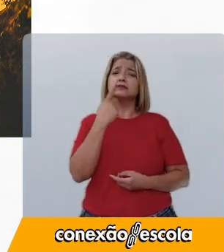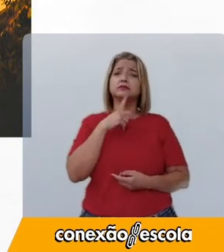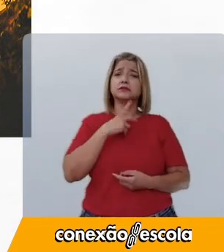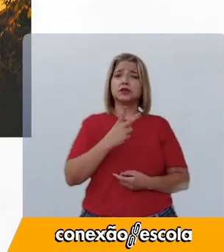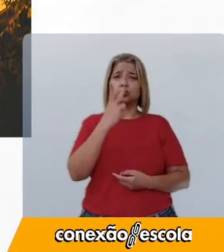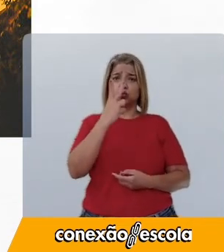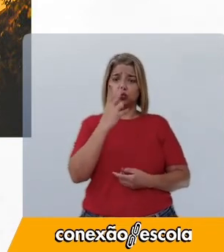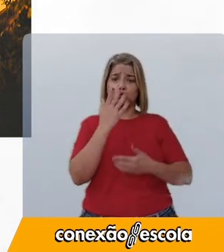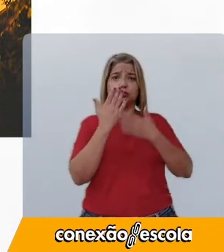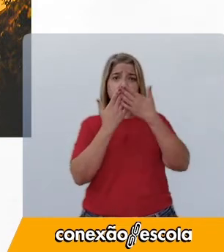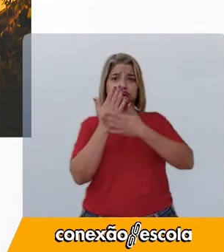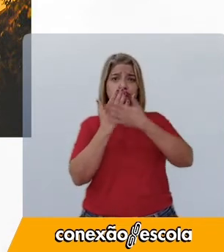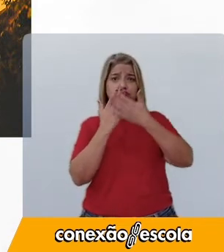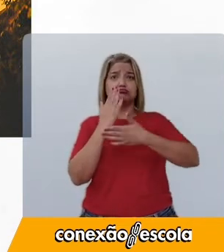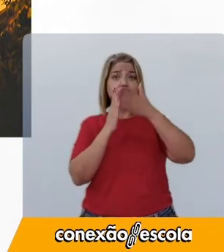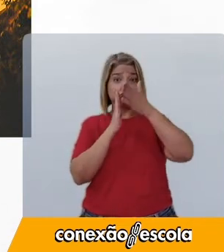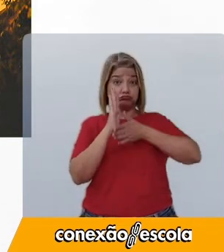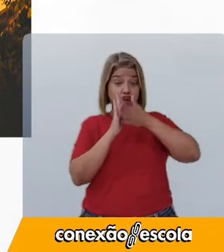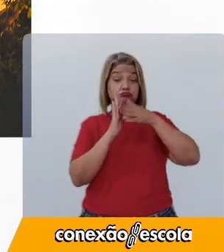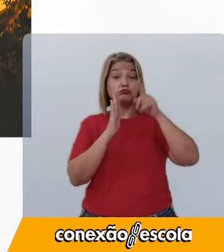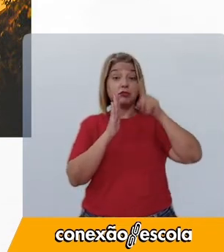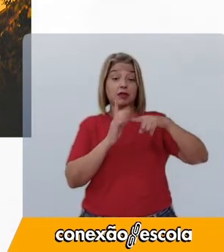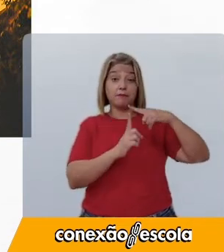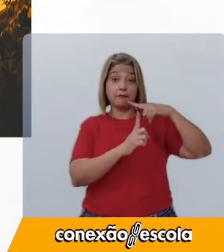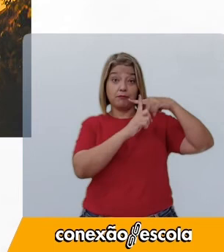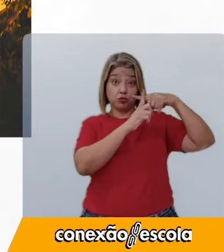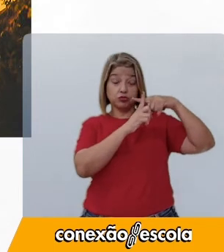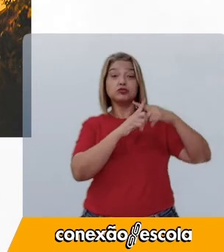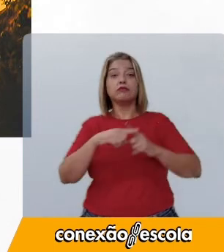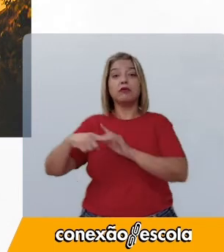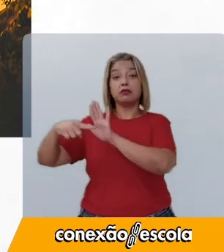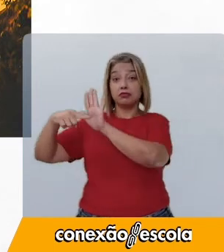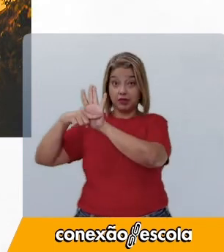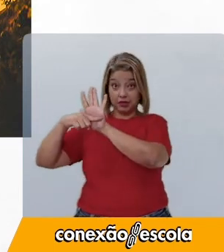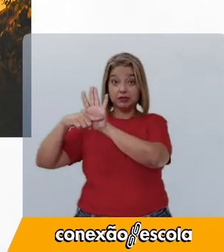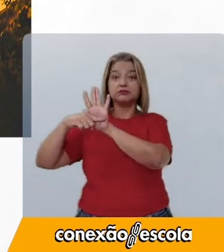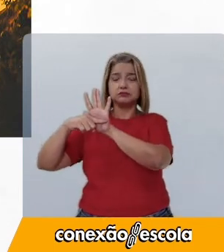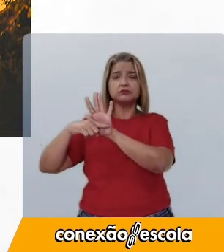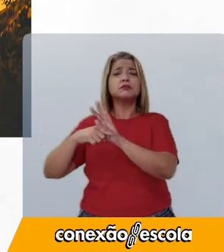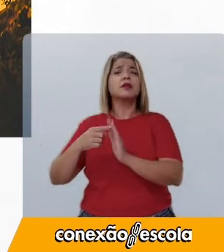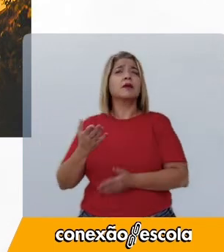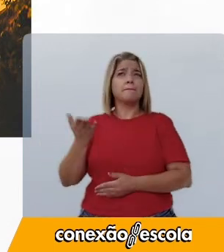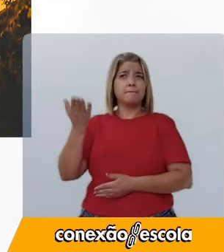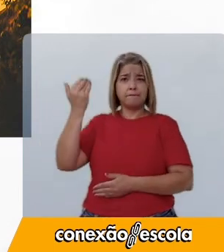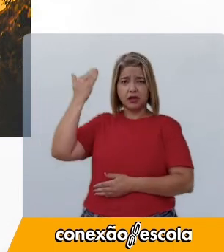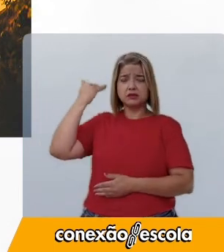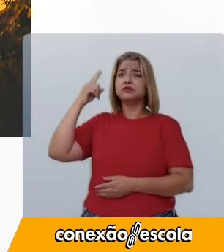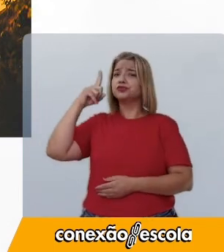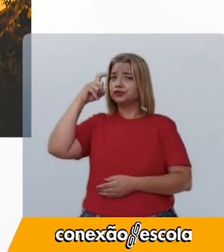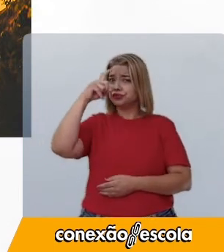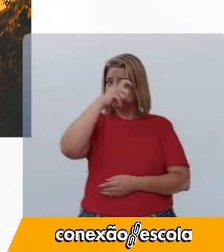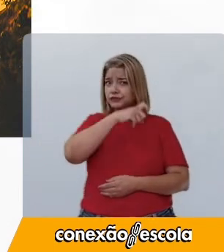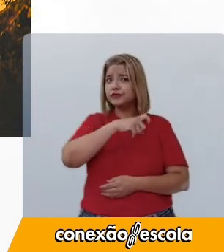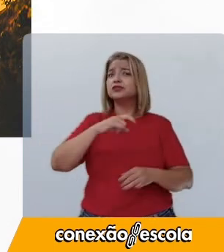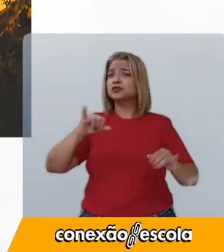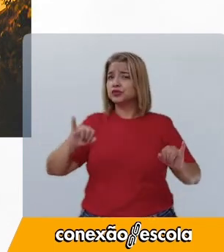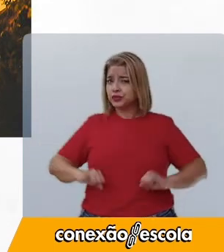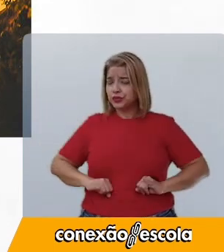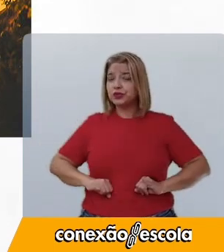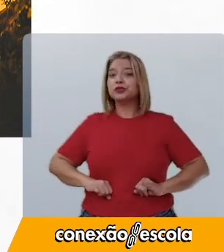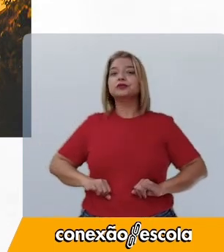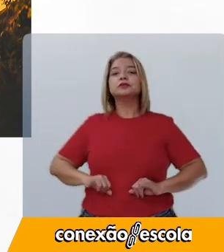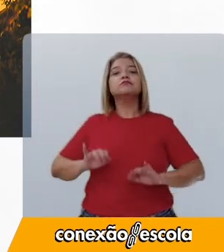faces, positiva e negativa. O passado foi duro, mas deixou o seu